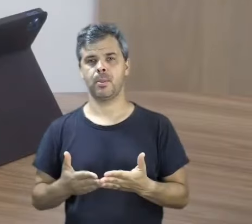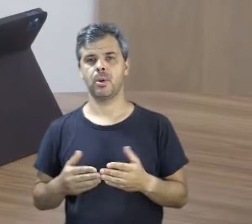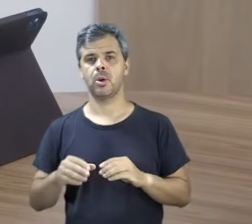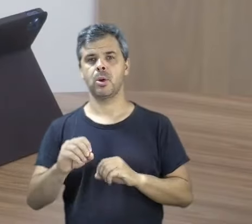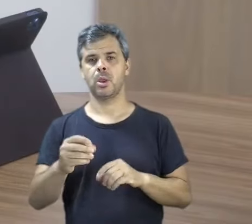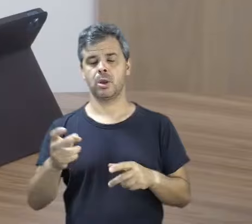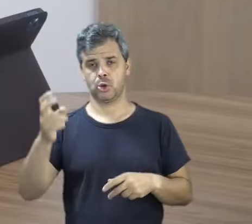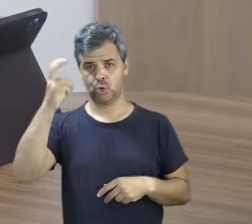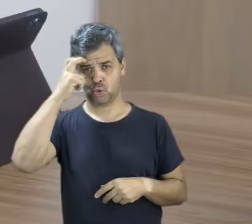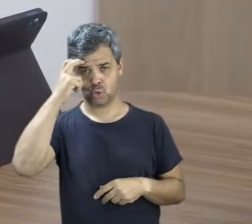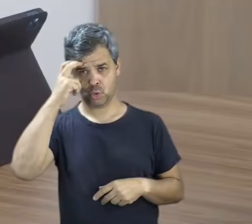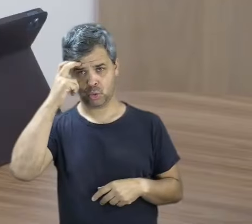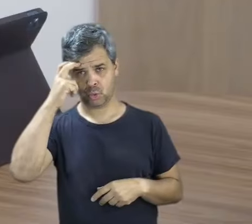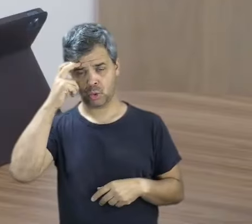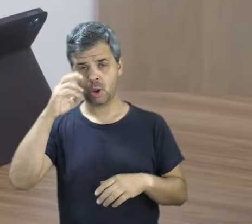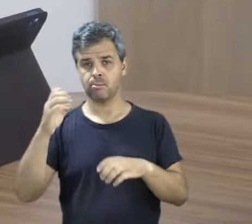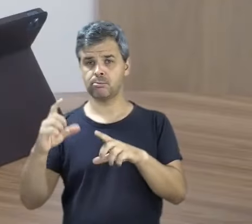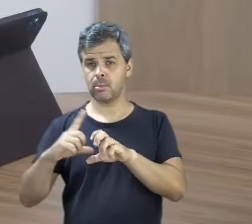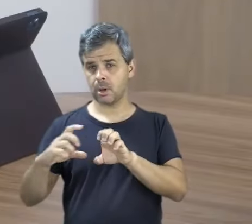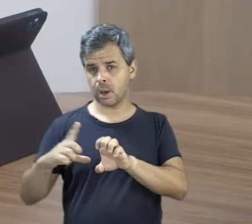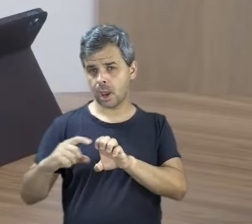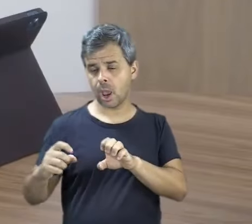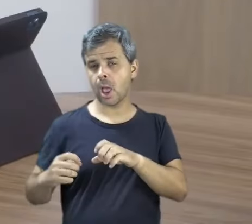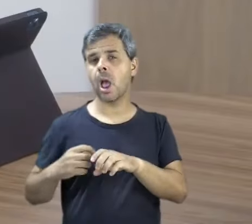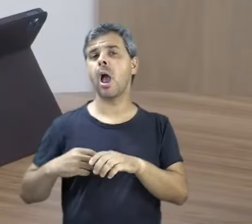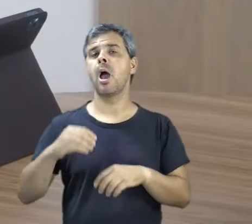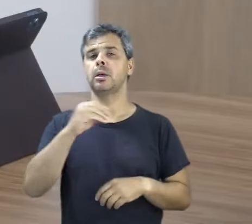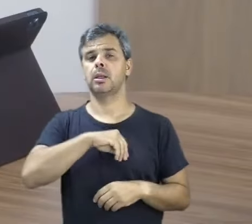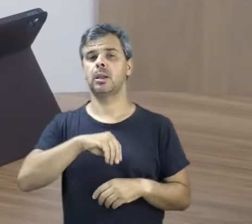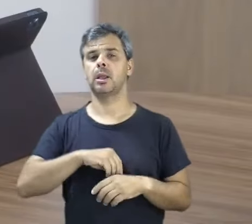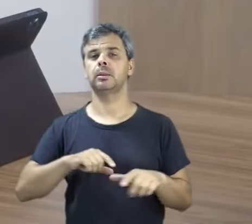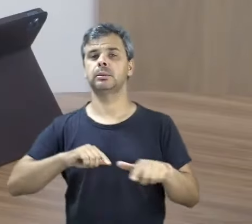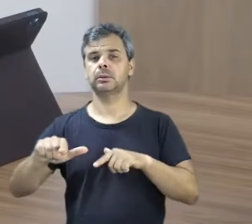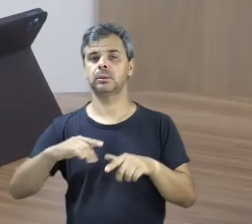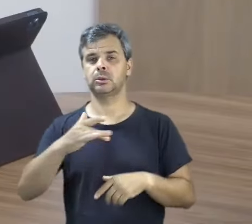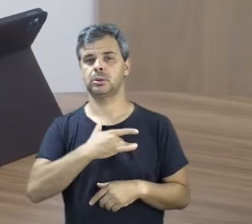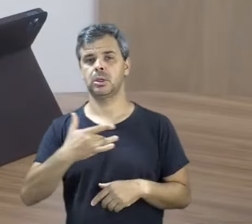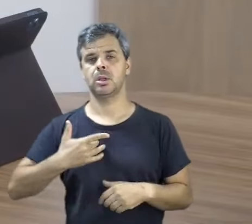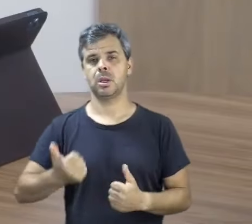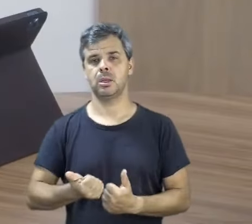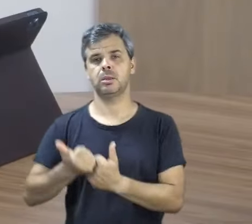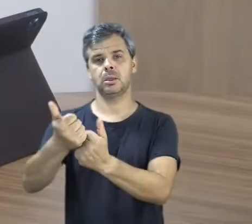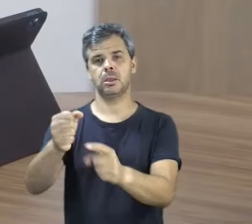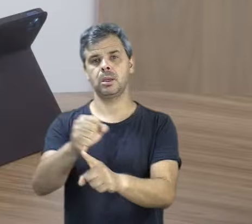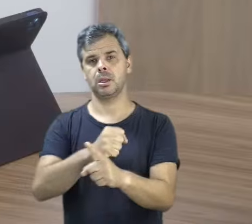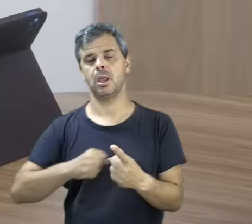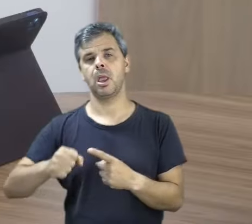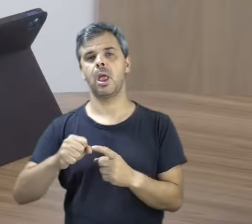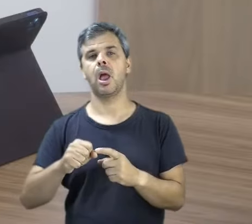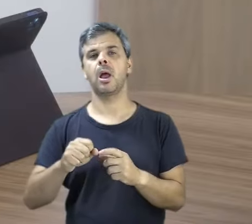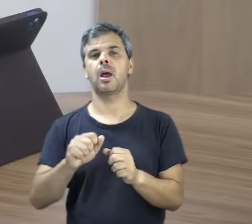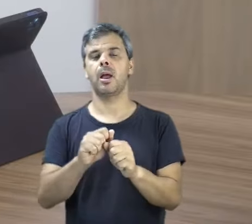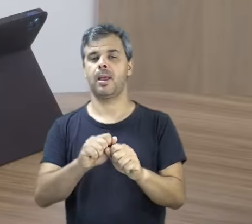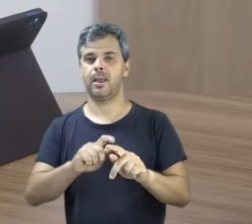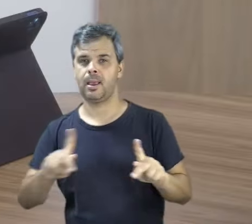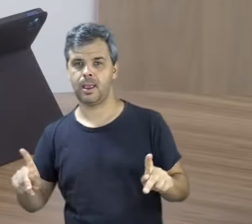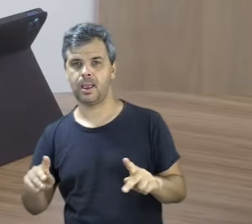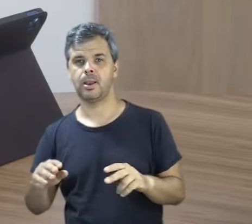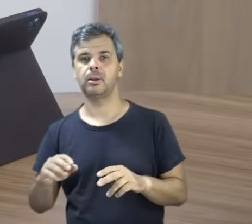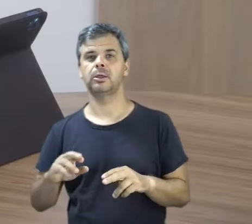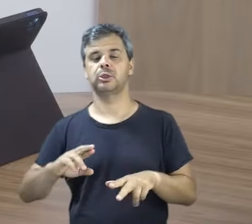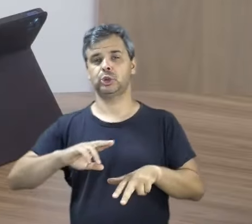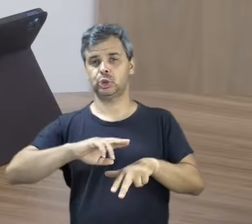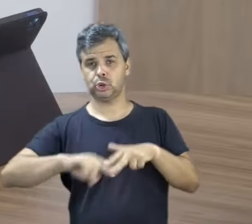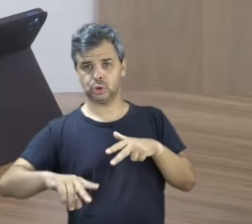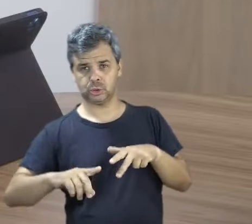educação e cultura, empreendedorismo, emprego e renda, saúde, assistência social, previdência social, gênero,